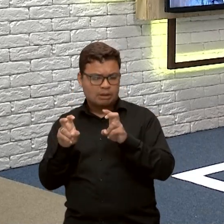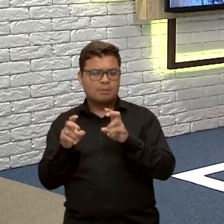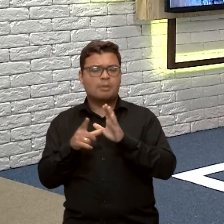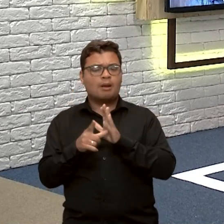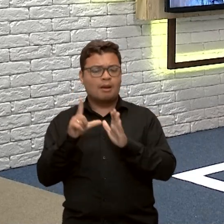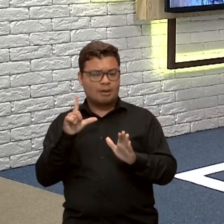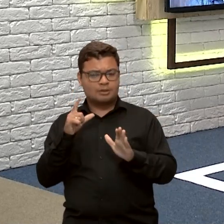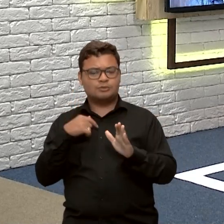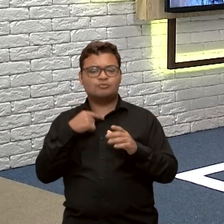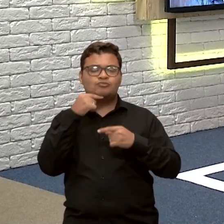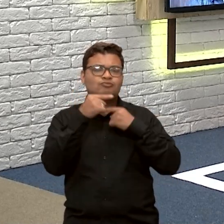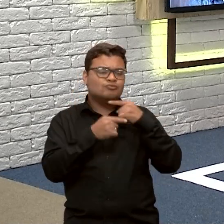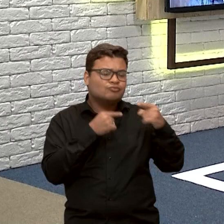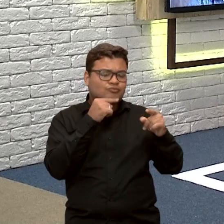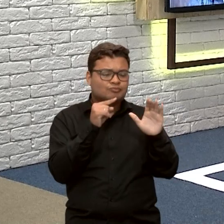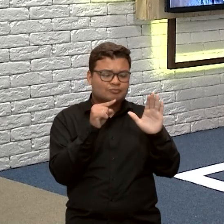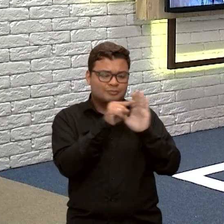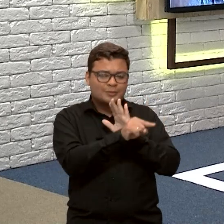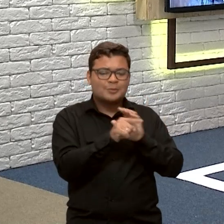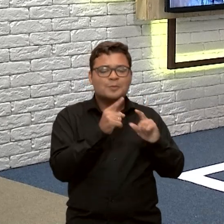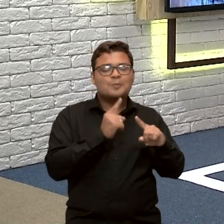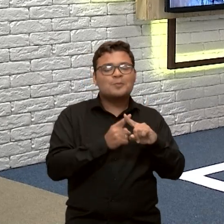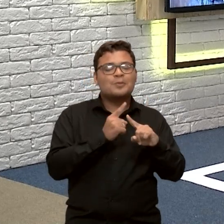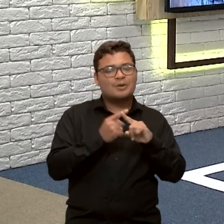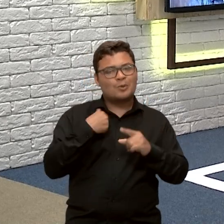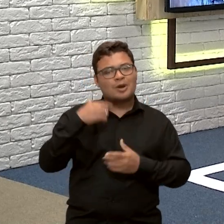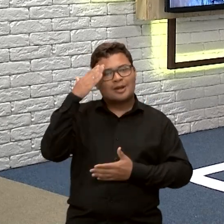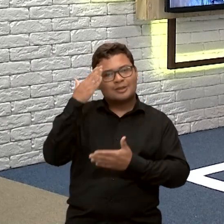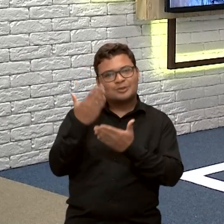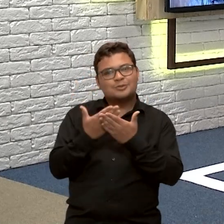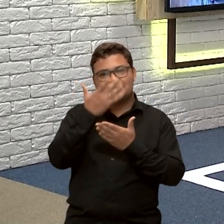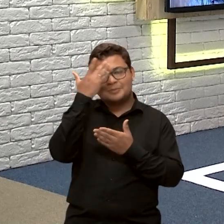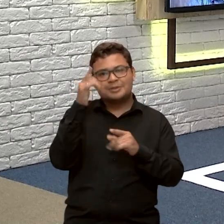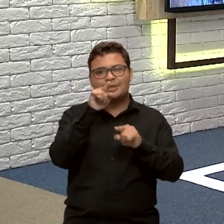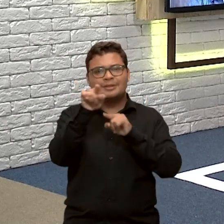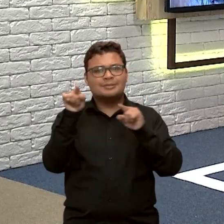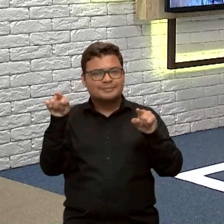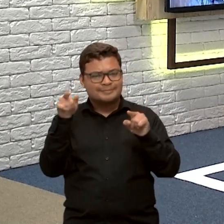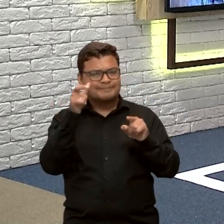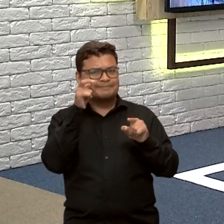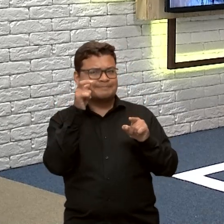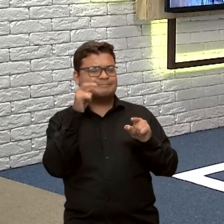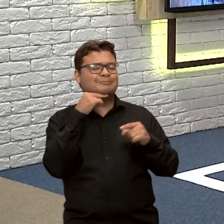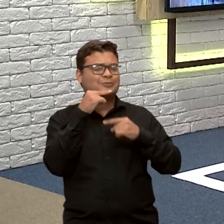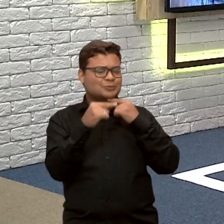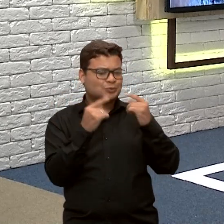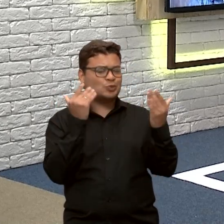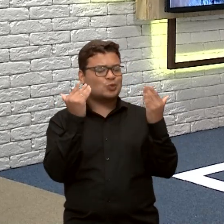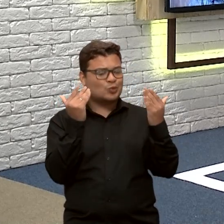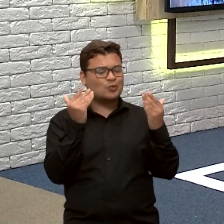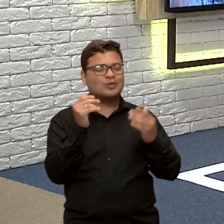tarde, Camila. Muito obrigado pela oportunidade da participação. Boa tarde, João.